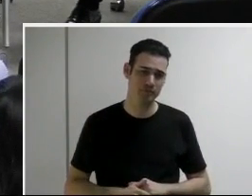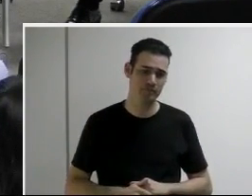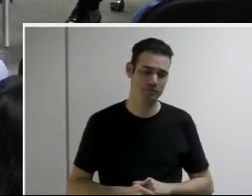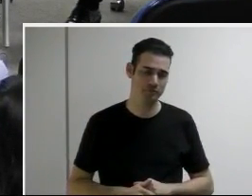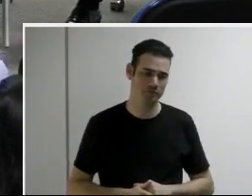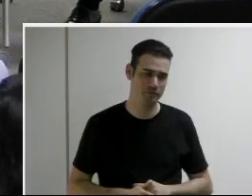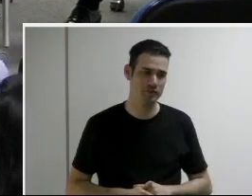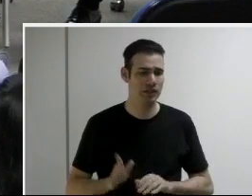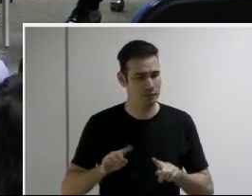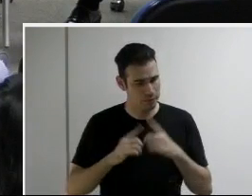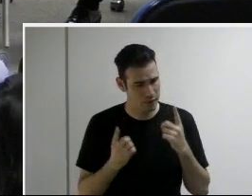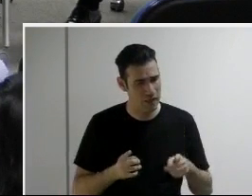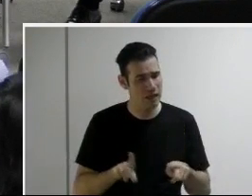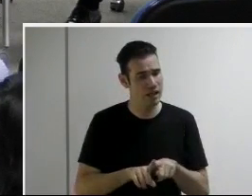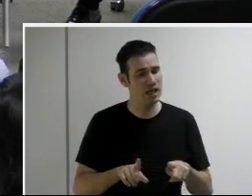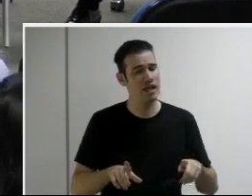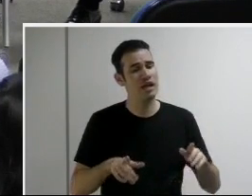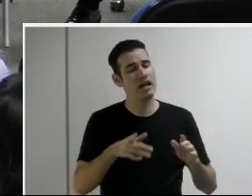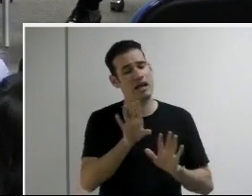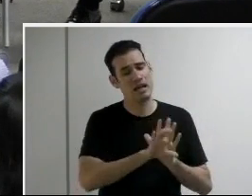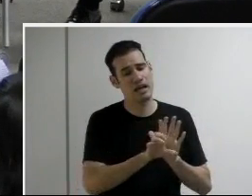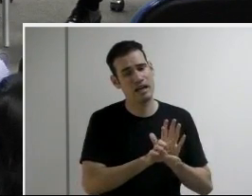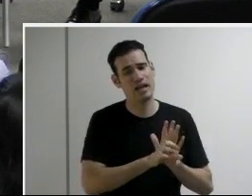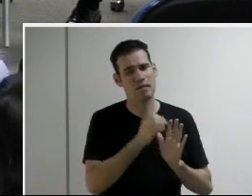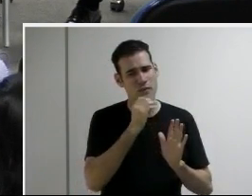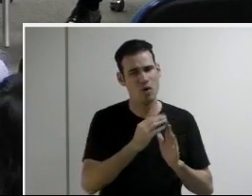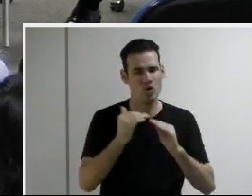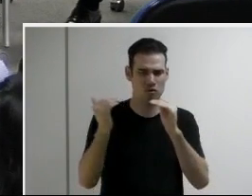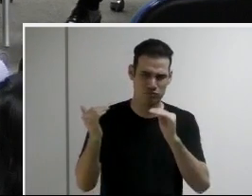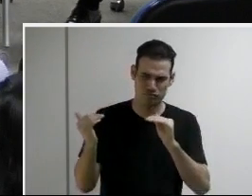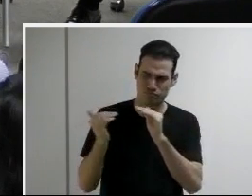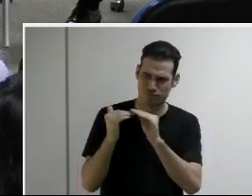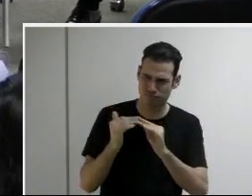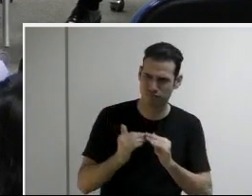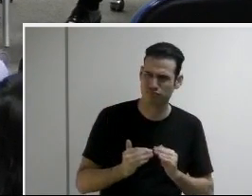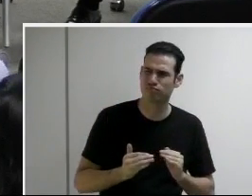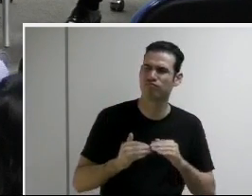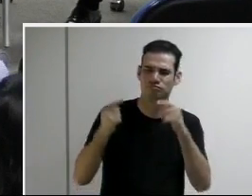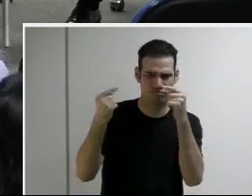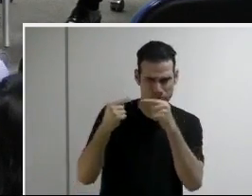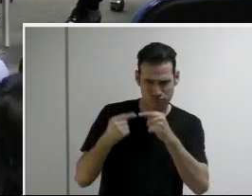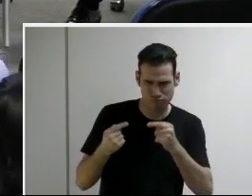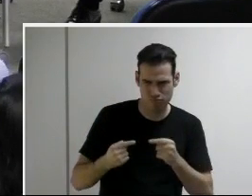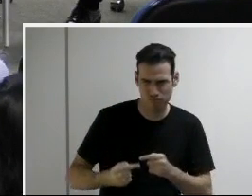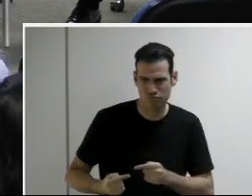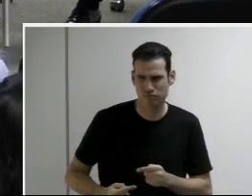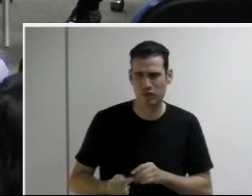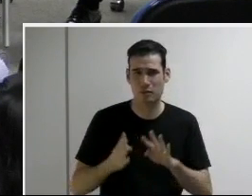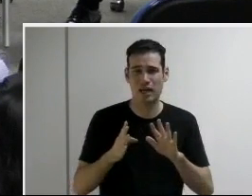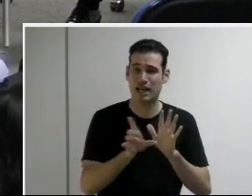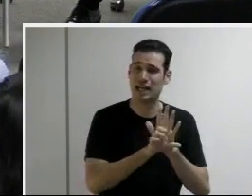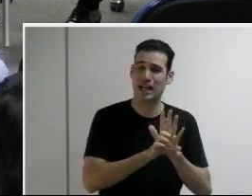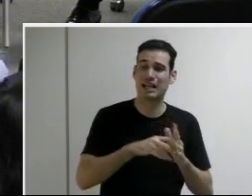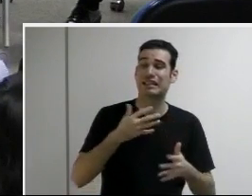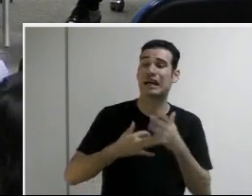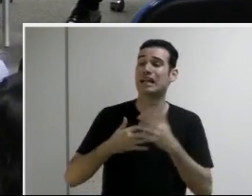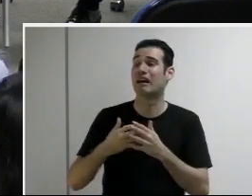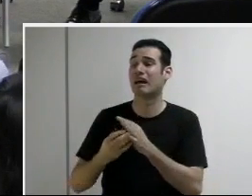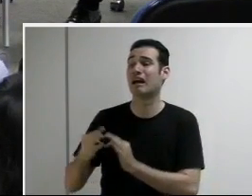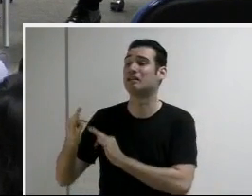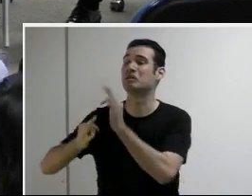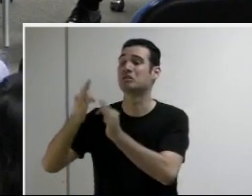harmonia entre alguns entendimentos para que ela possa agir. É claro que em alguns casos ela não pode ser como uma pedra, como um óbice, mas,